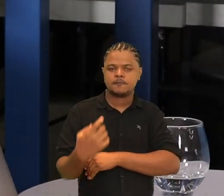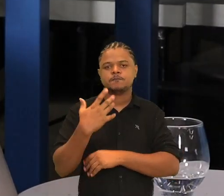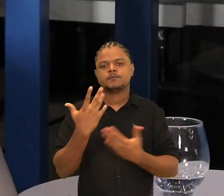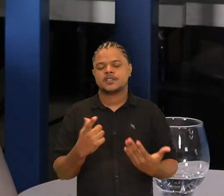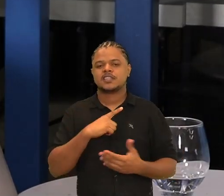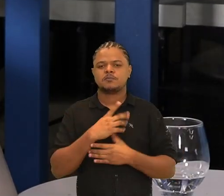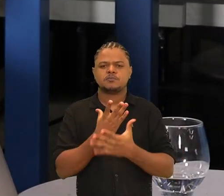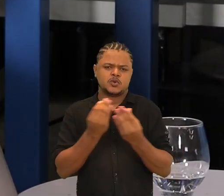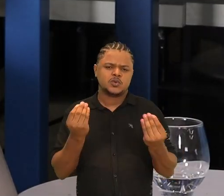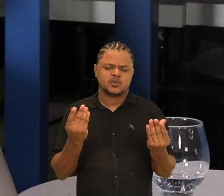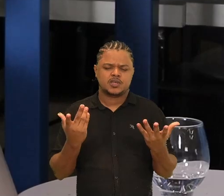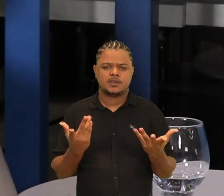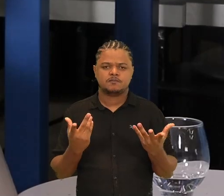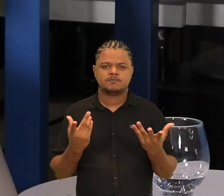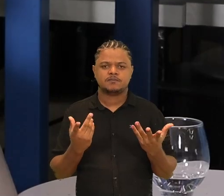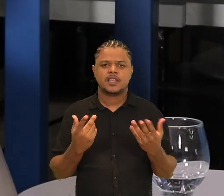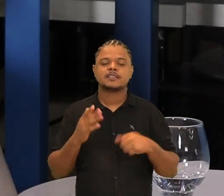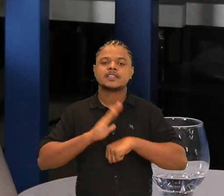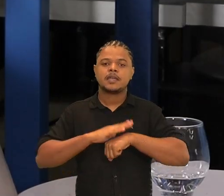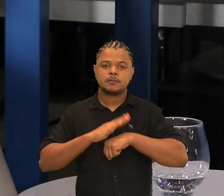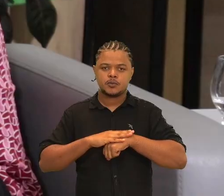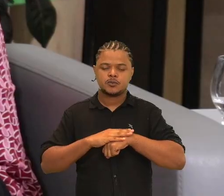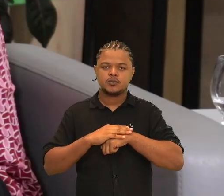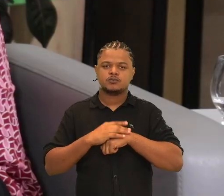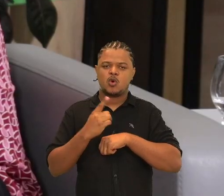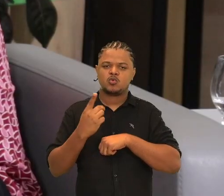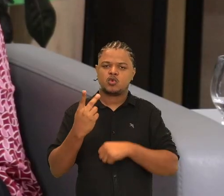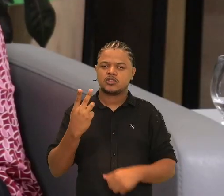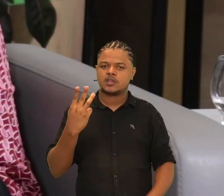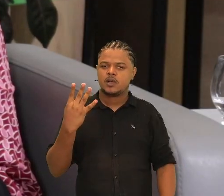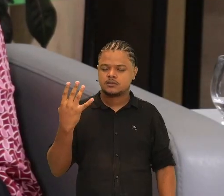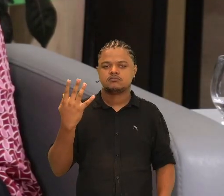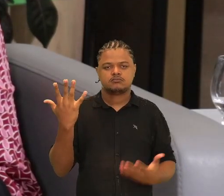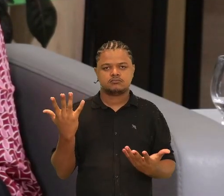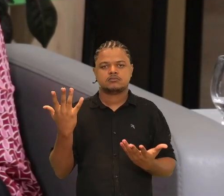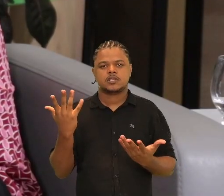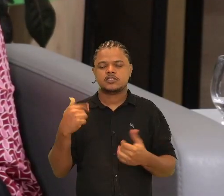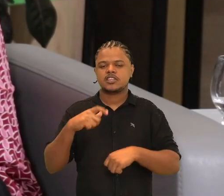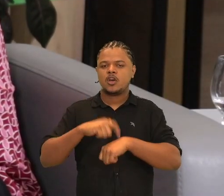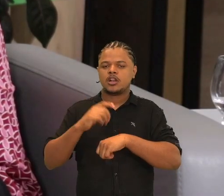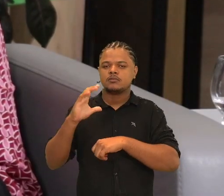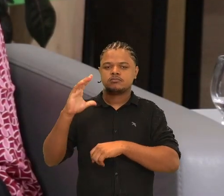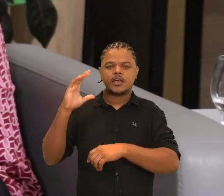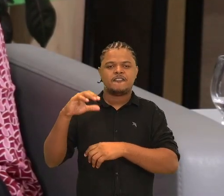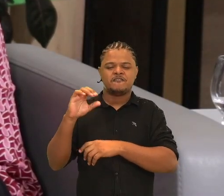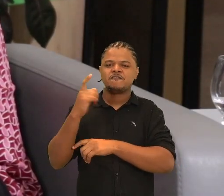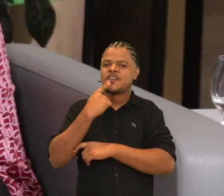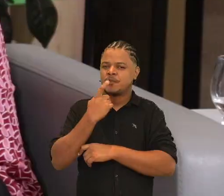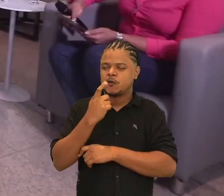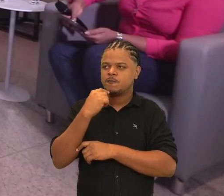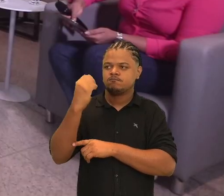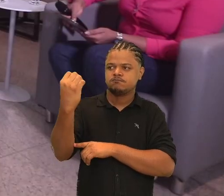muito aqui, né? Que tinha o temporizador, né? Que eles programavam ali para quando o sinal ia fechar e tudo. E